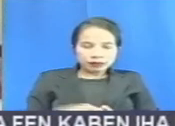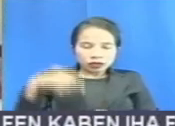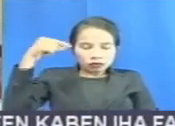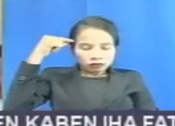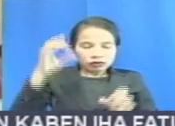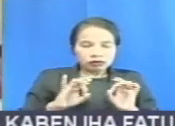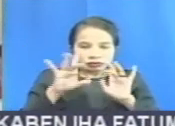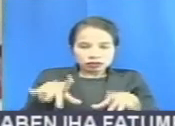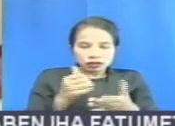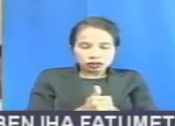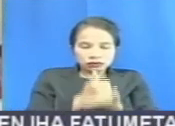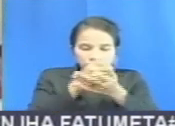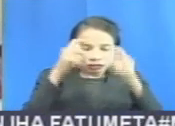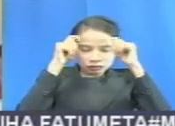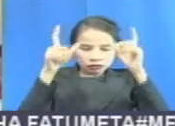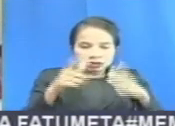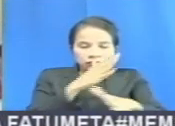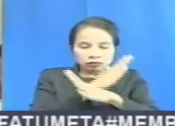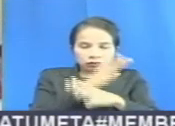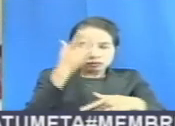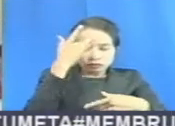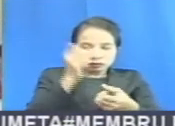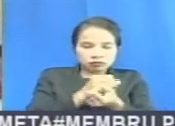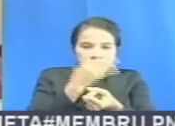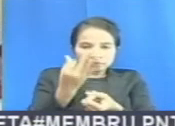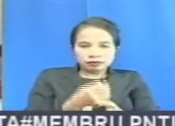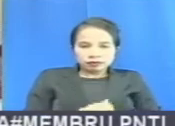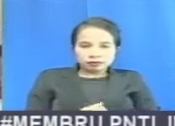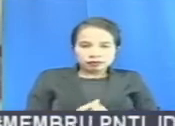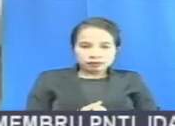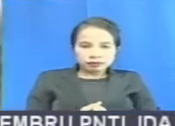Governo Austrália Apoiu Timor-Leste para combate COVID-19.